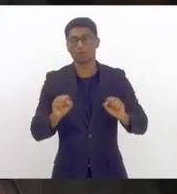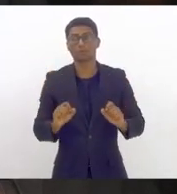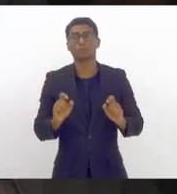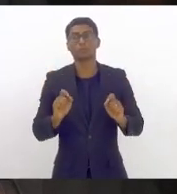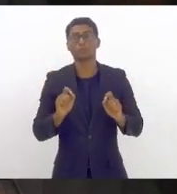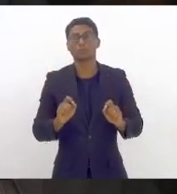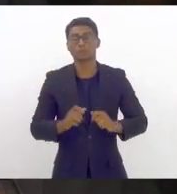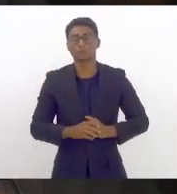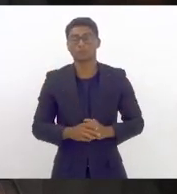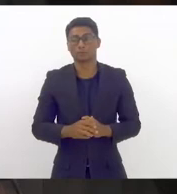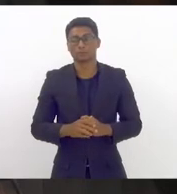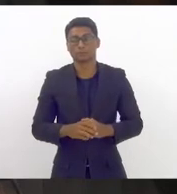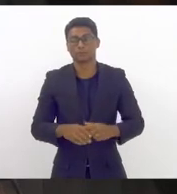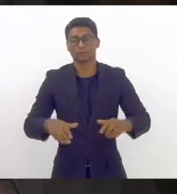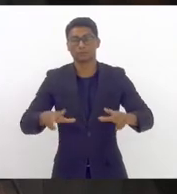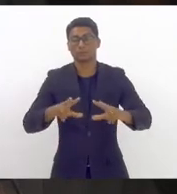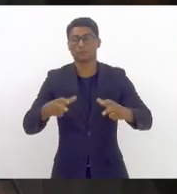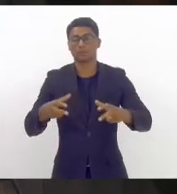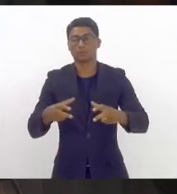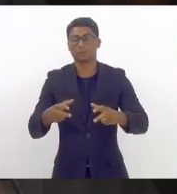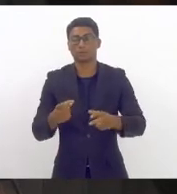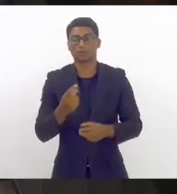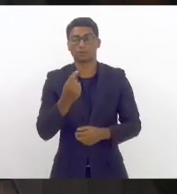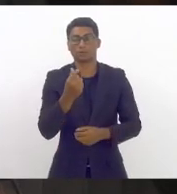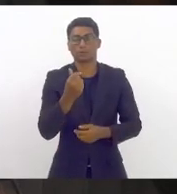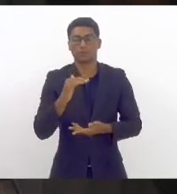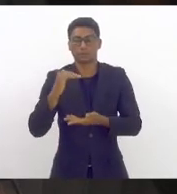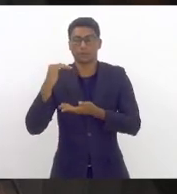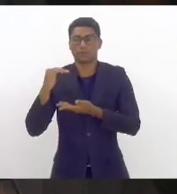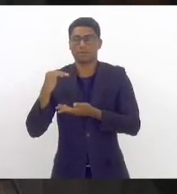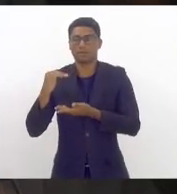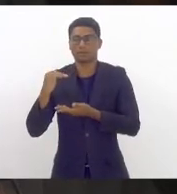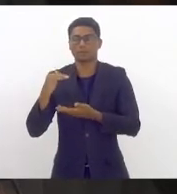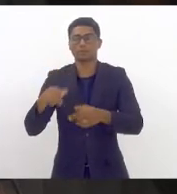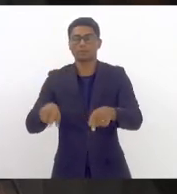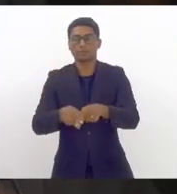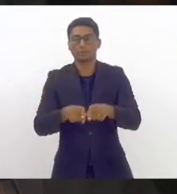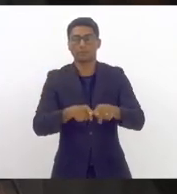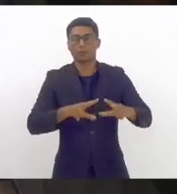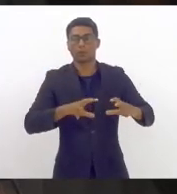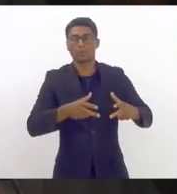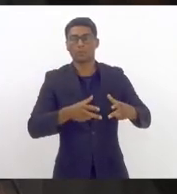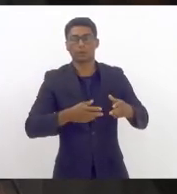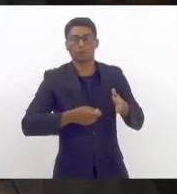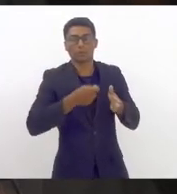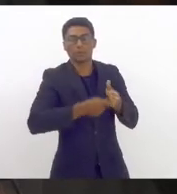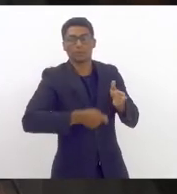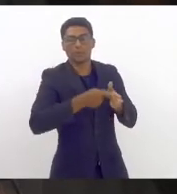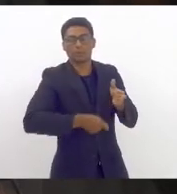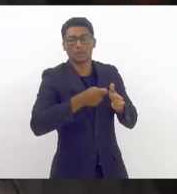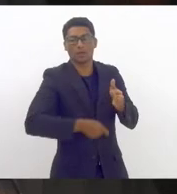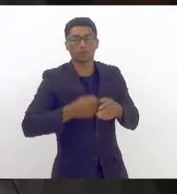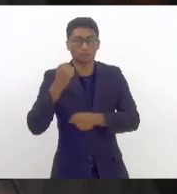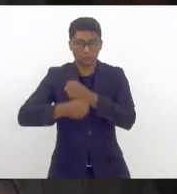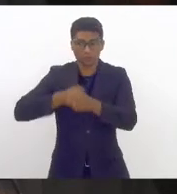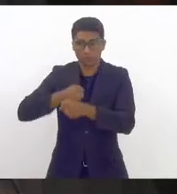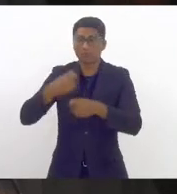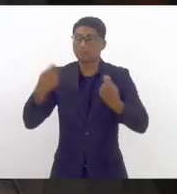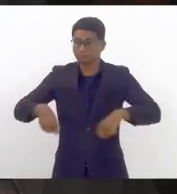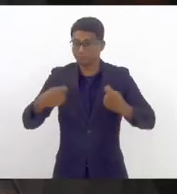pelas comissões de orçamento e tributação na próxima legislatura